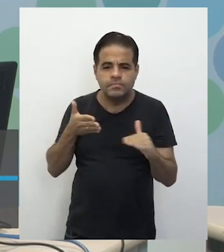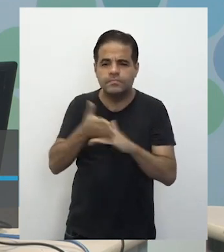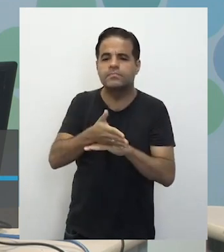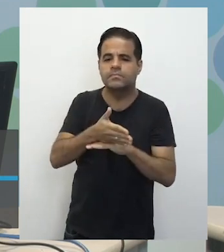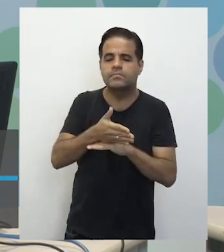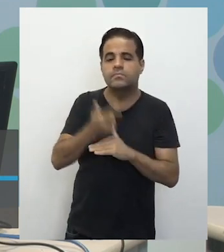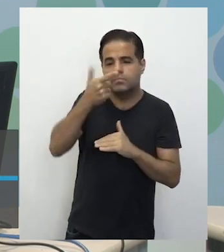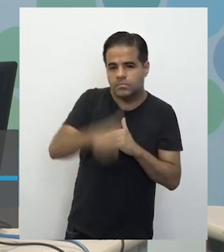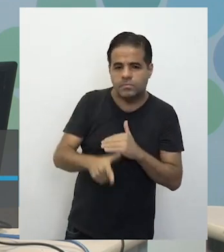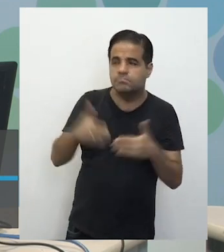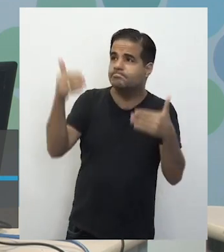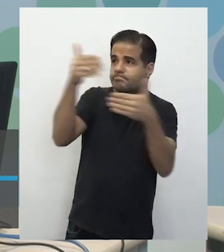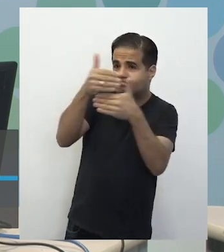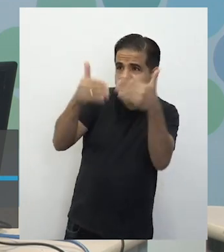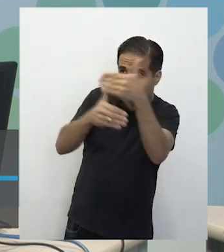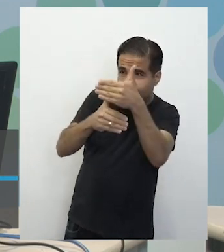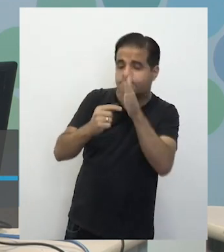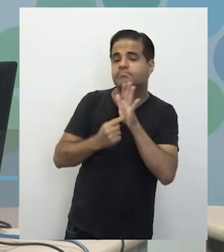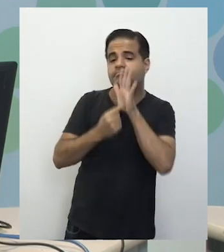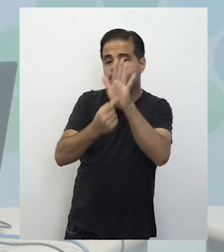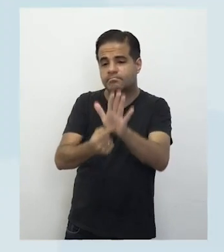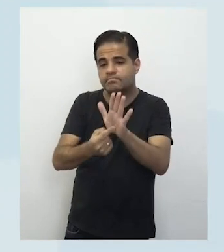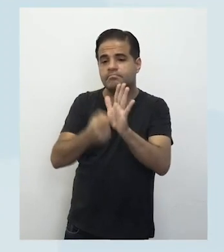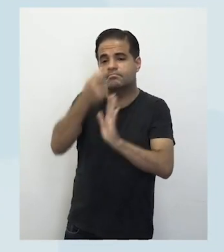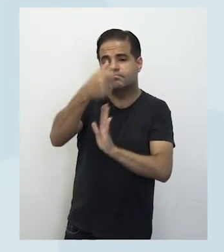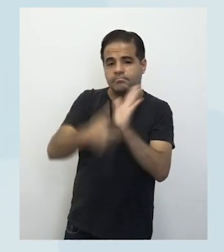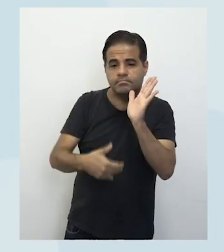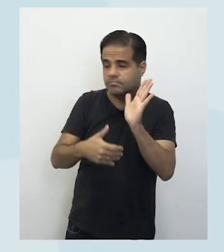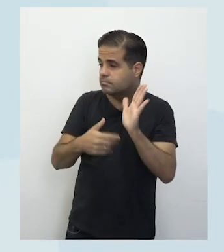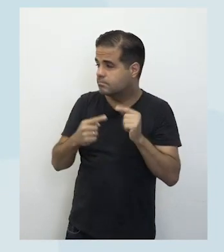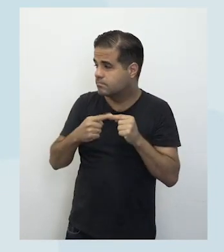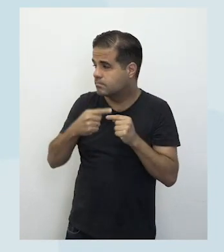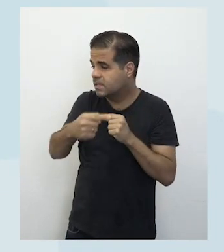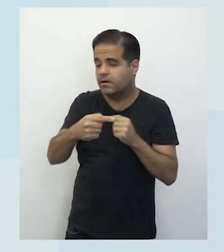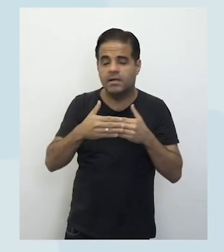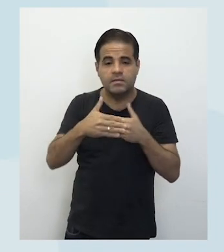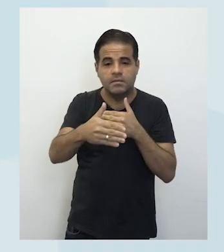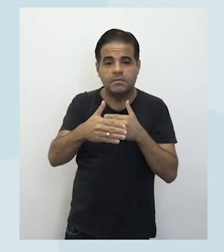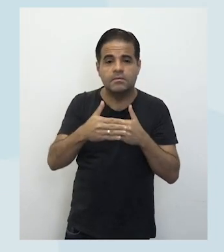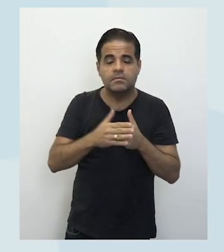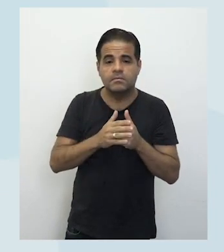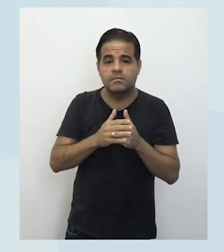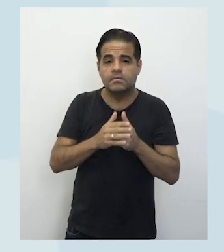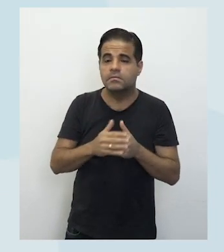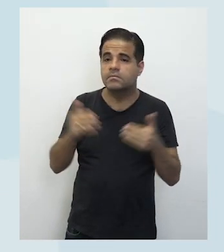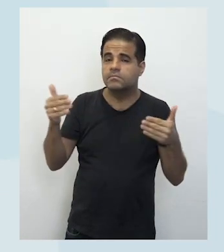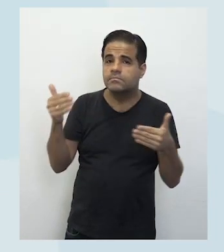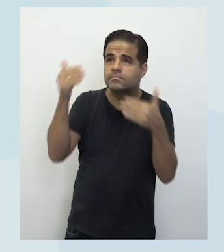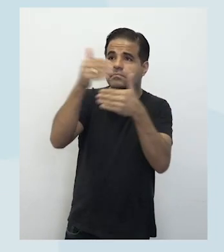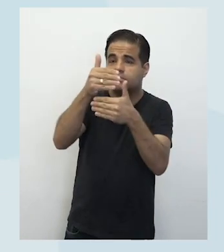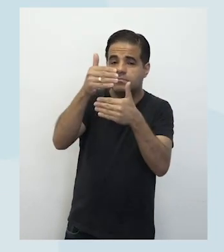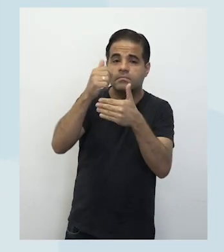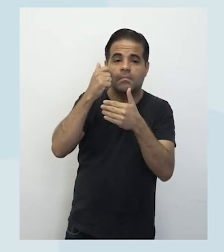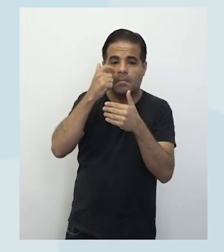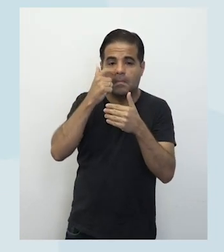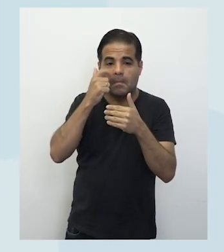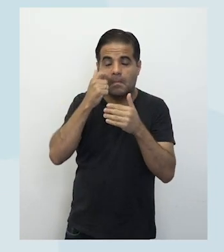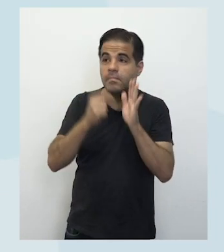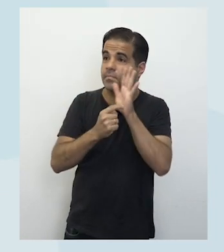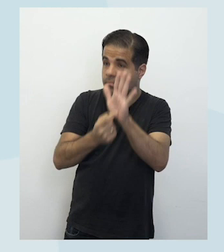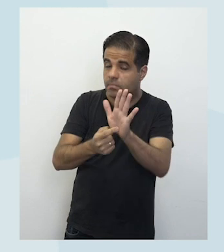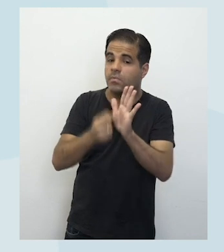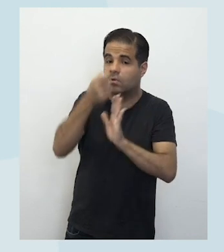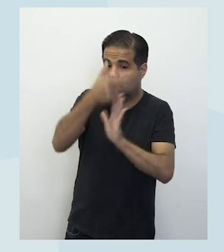nosso próximo slide, que ele traz a contribuição por setor. Observem aí na tela de vocês, né? Então, ele fala